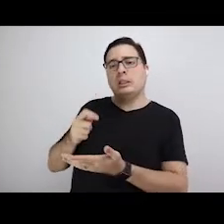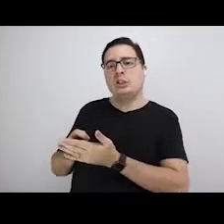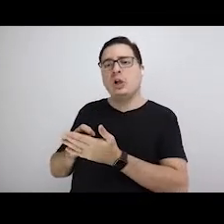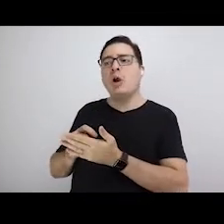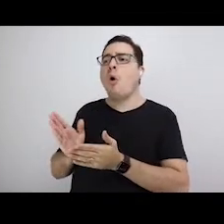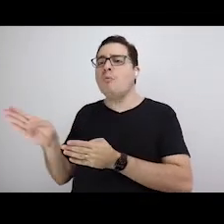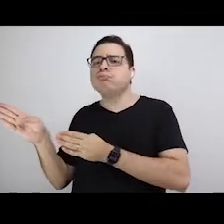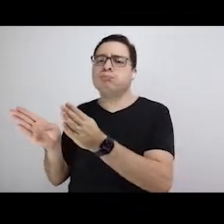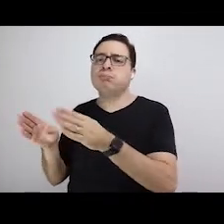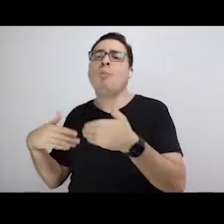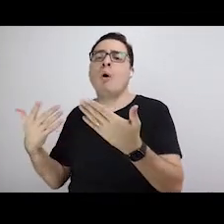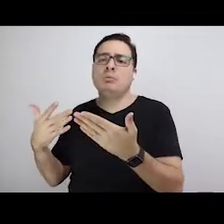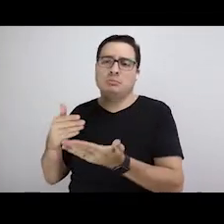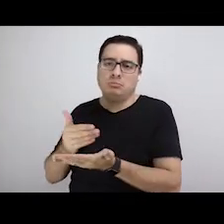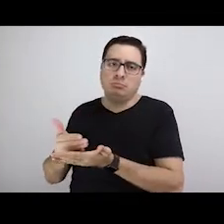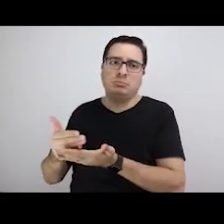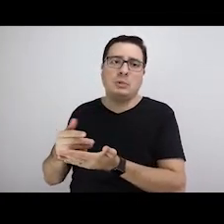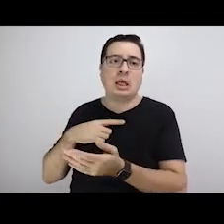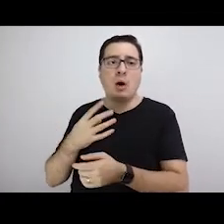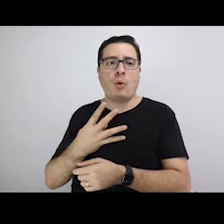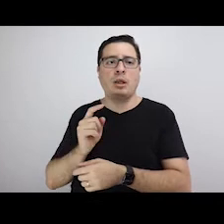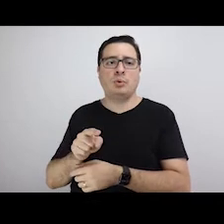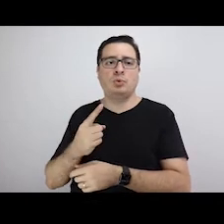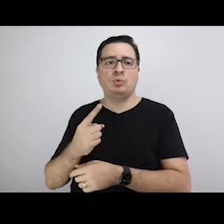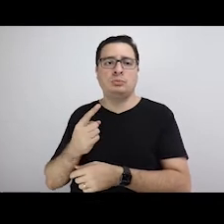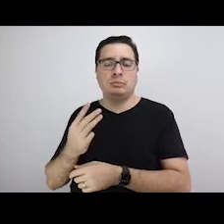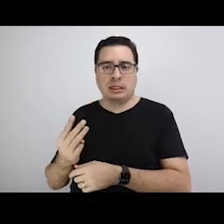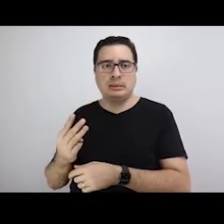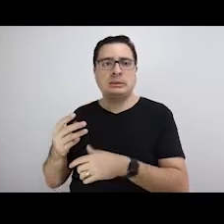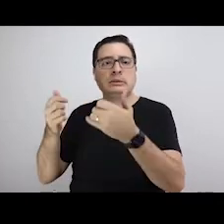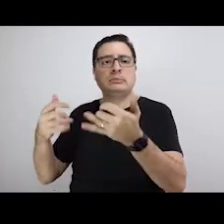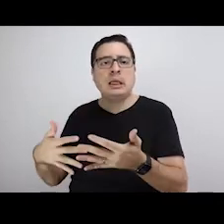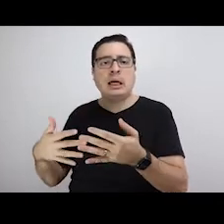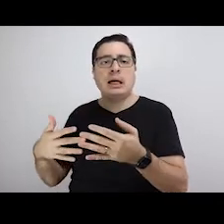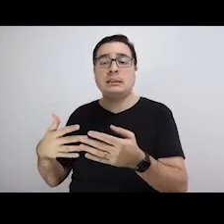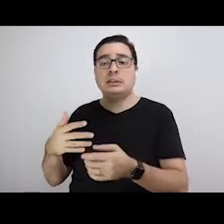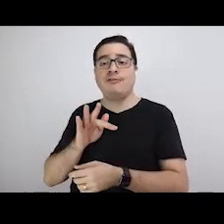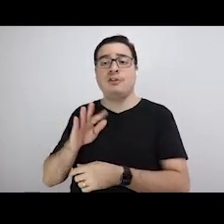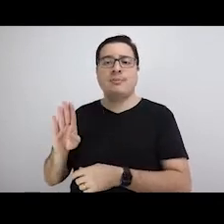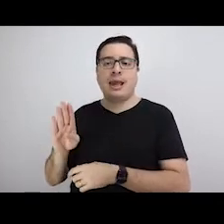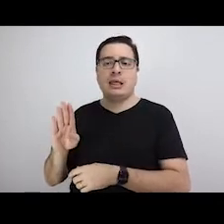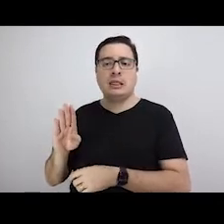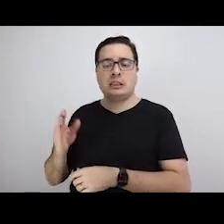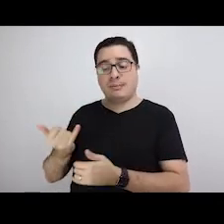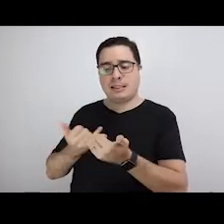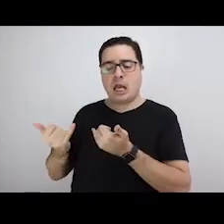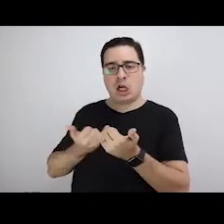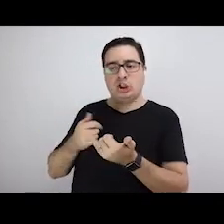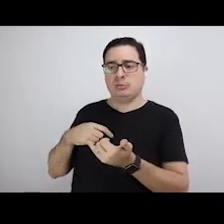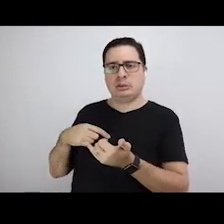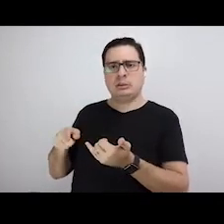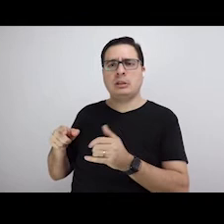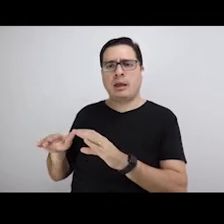quer seguir a partir dali. E a 413, que fala justamente de feedback, que todas as